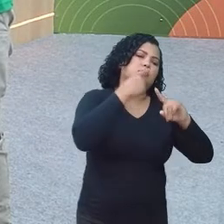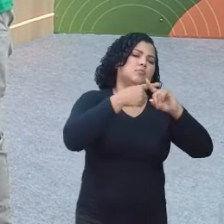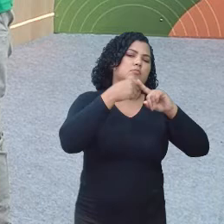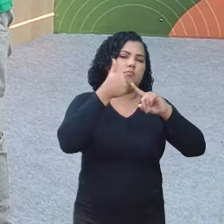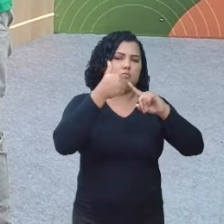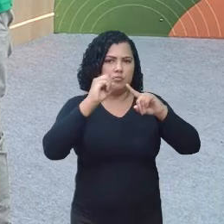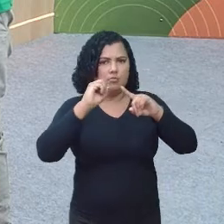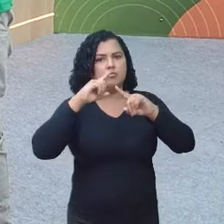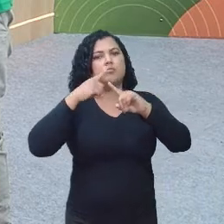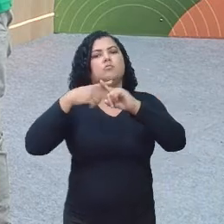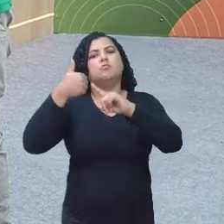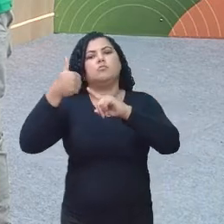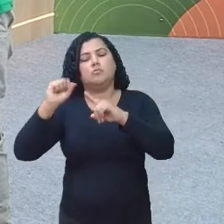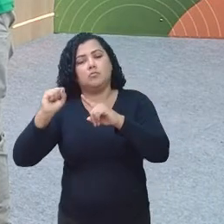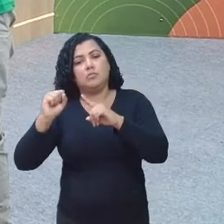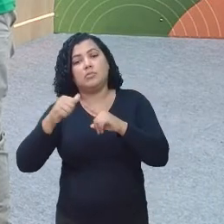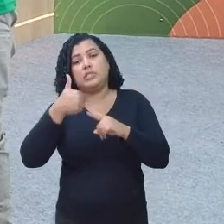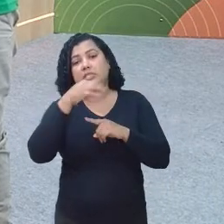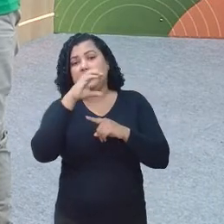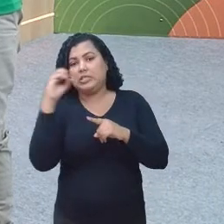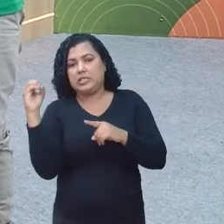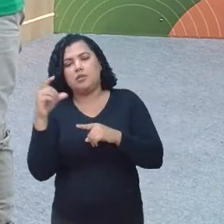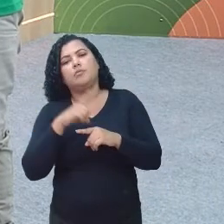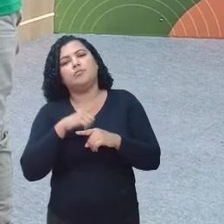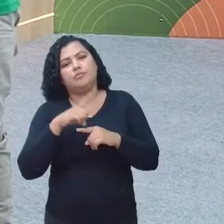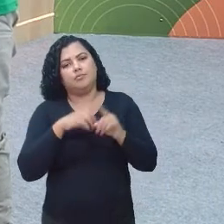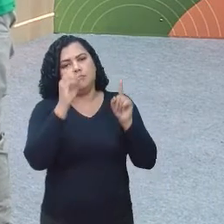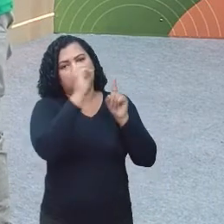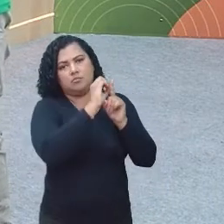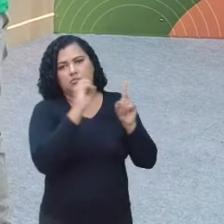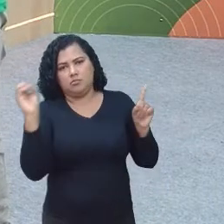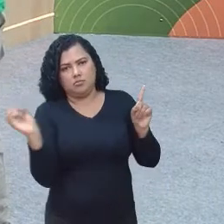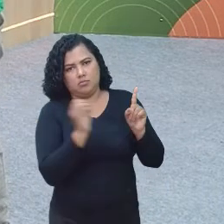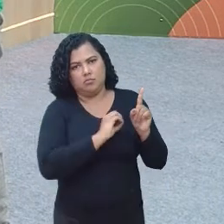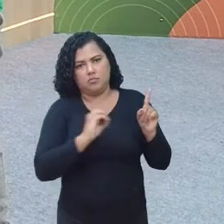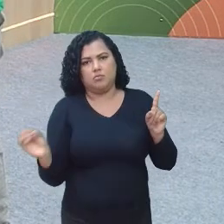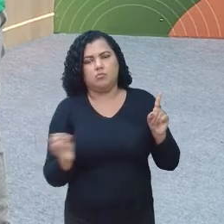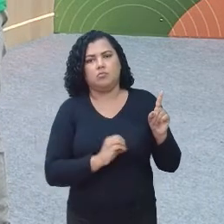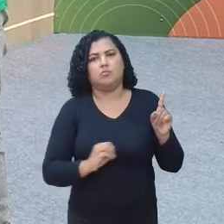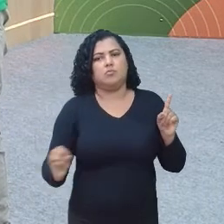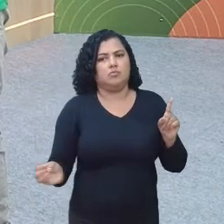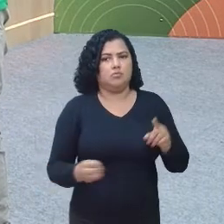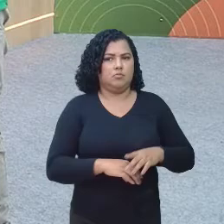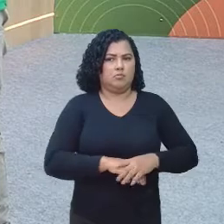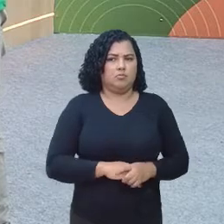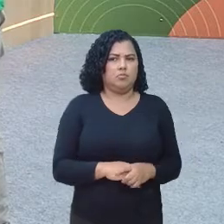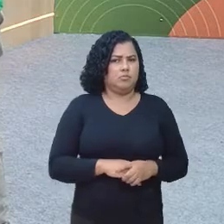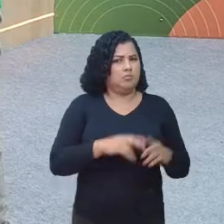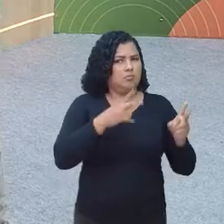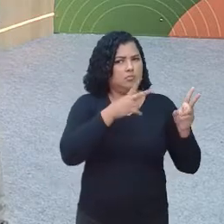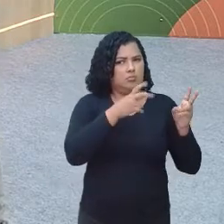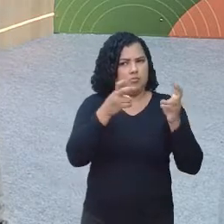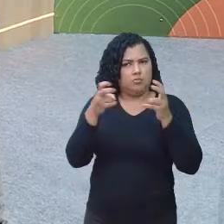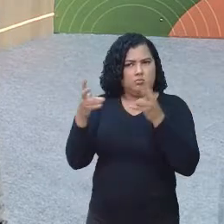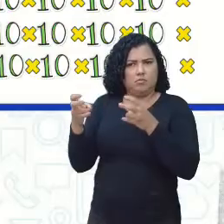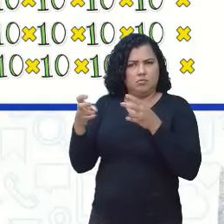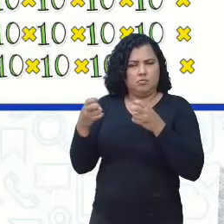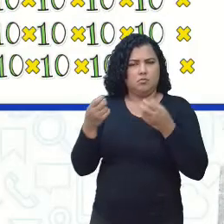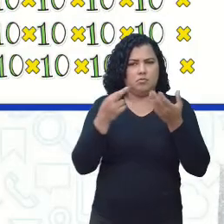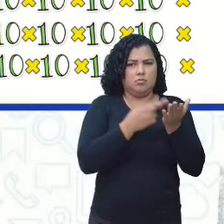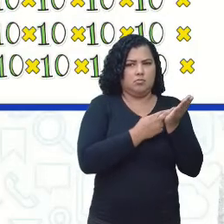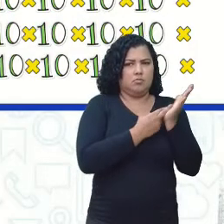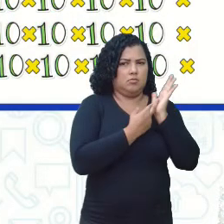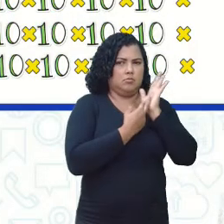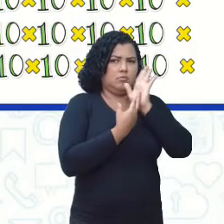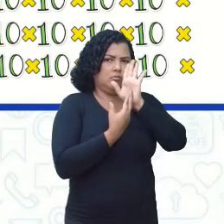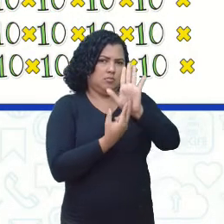10, 100 vezes, eu vou ter aquele número, o chamado número Google. Então perceba que eu representar o